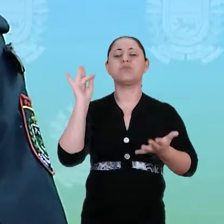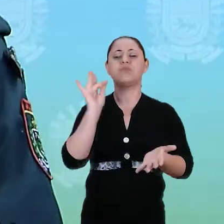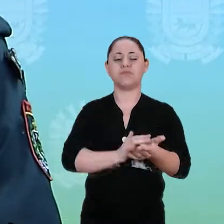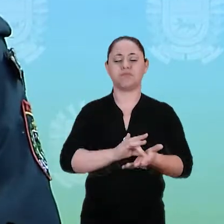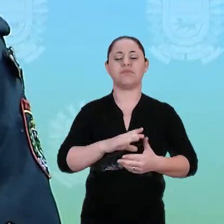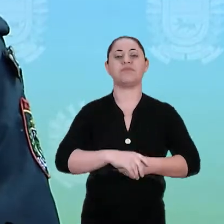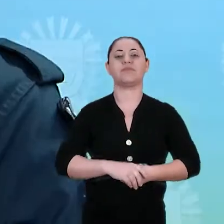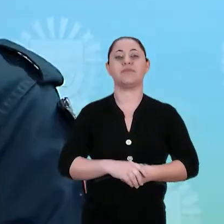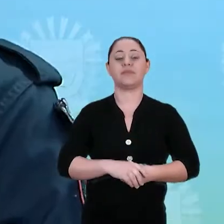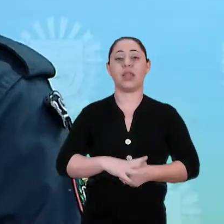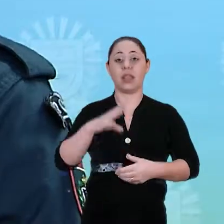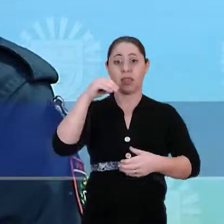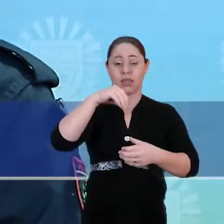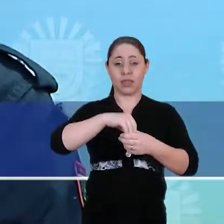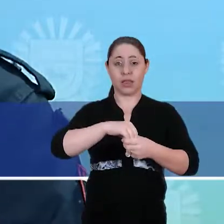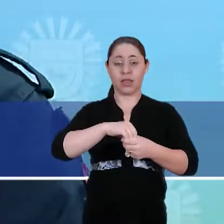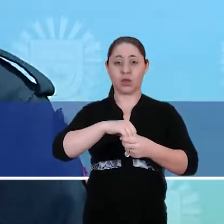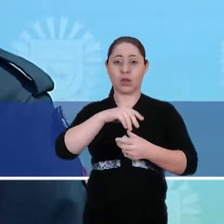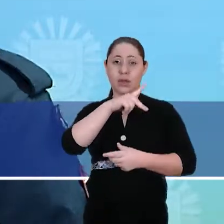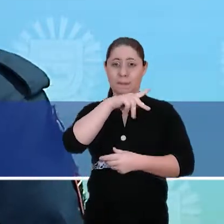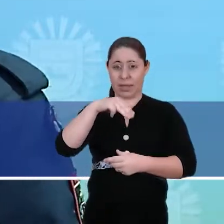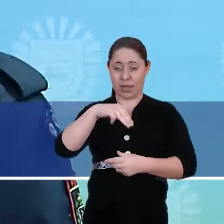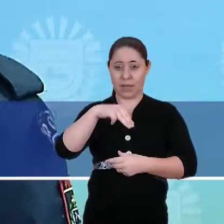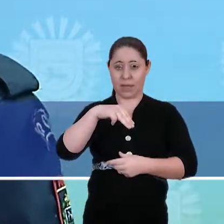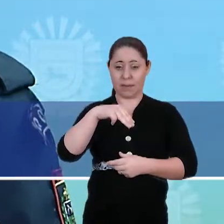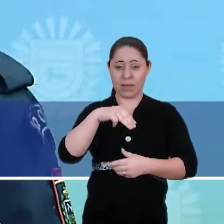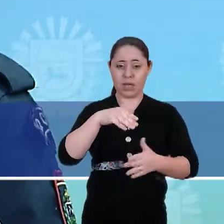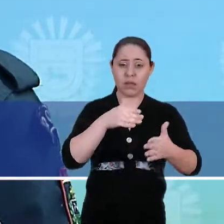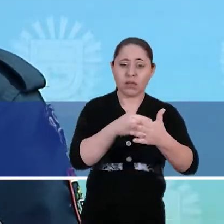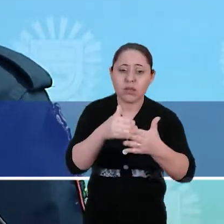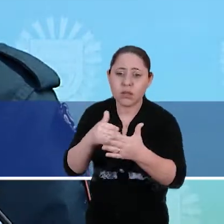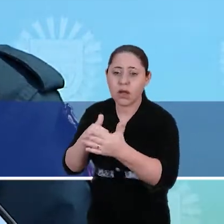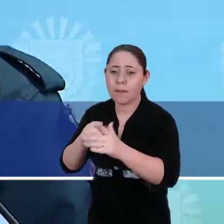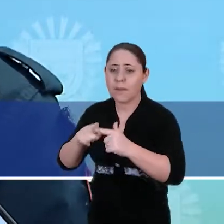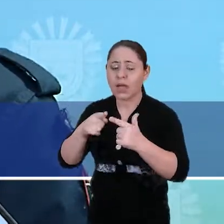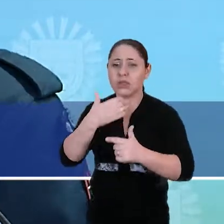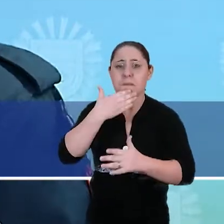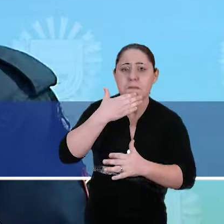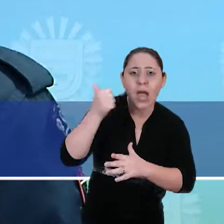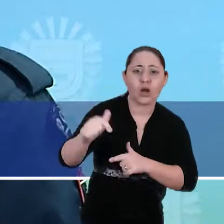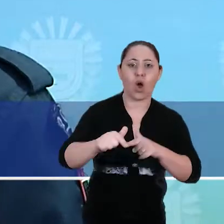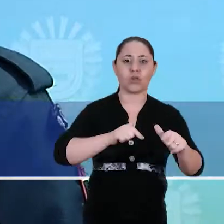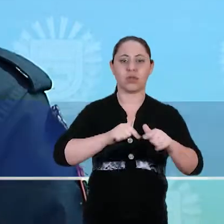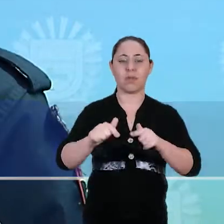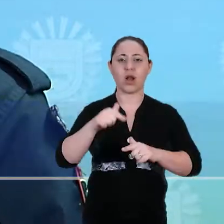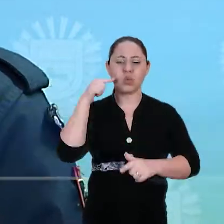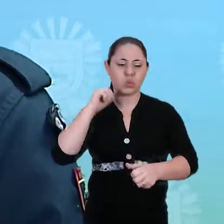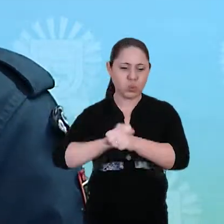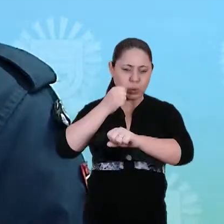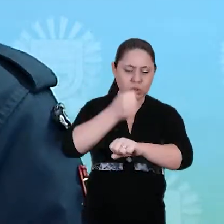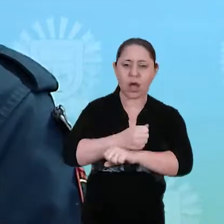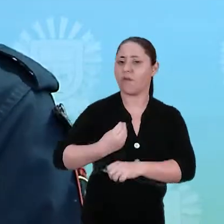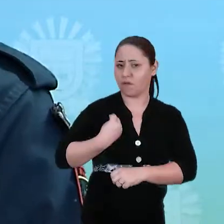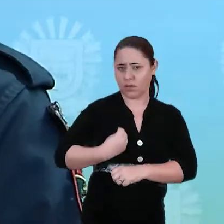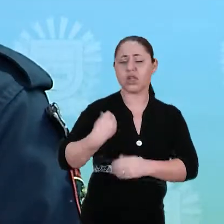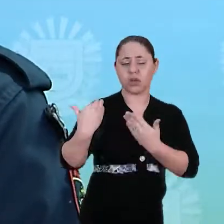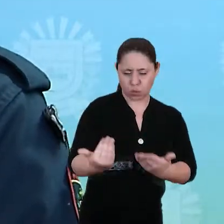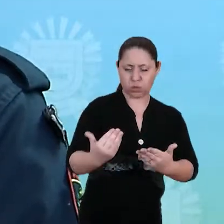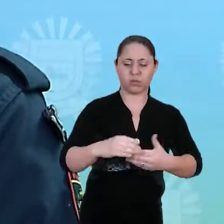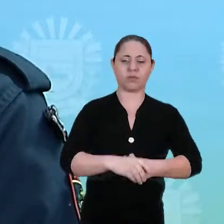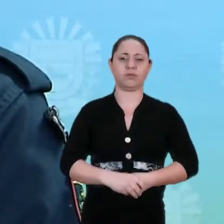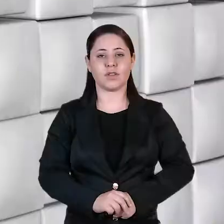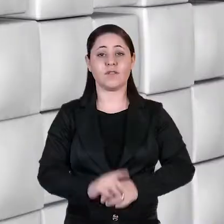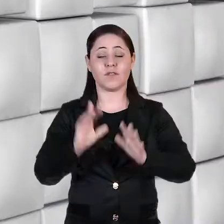meu Deus do céu. Dentro da Polícia Militar, eu posso, dentro das nossas limitações, dar o meu melhor e, se possível, for dar a minha